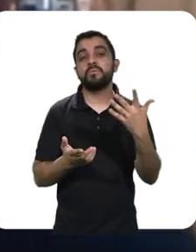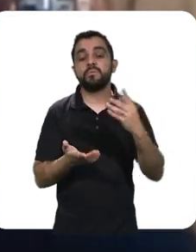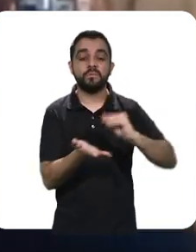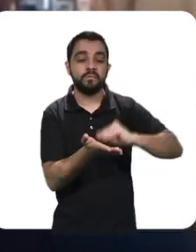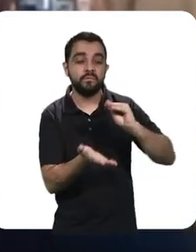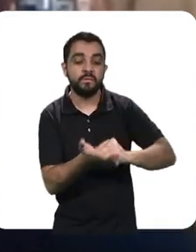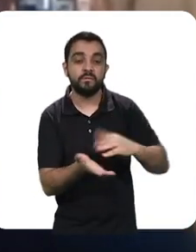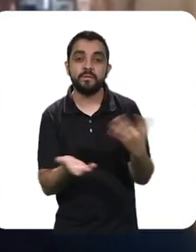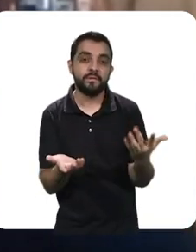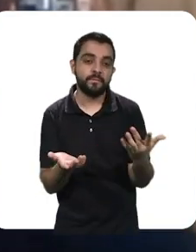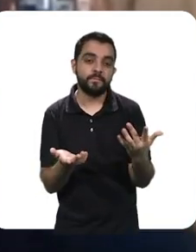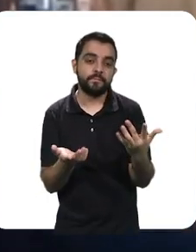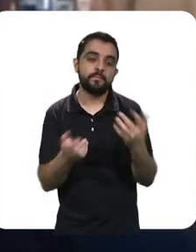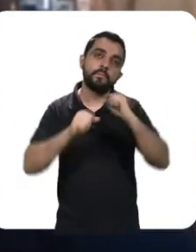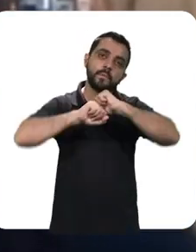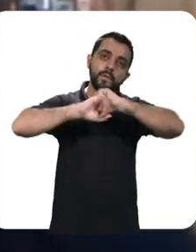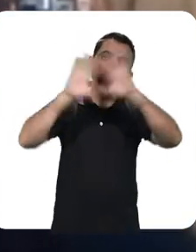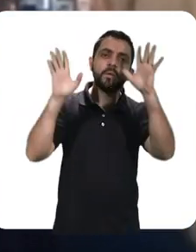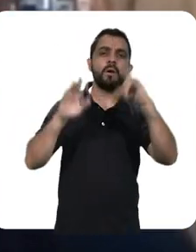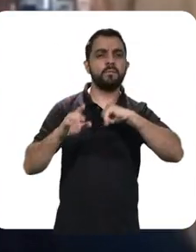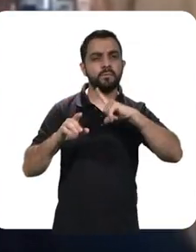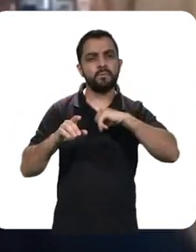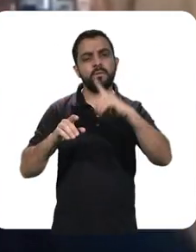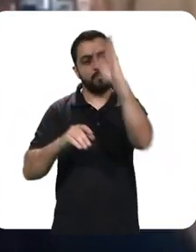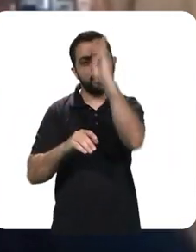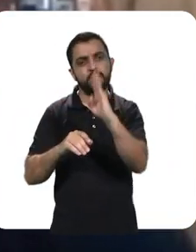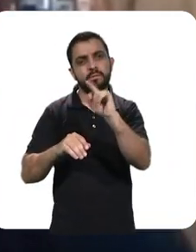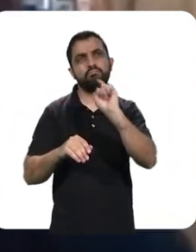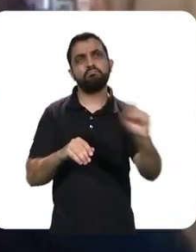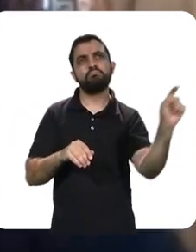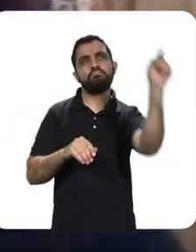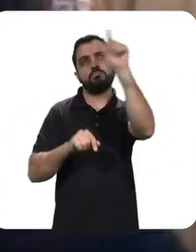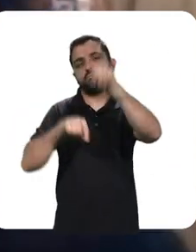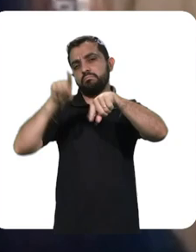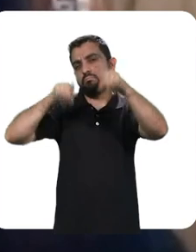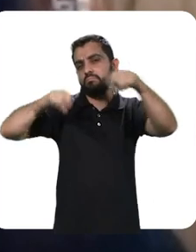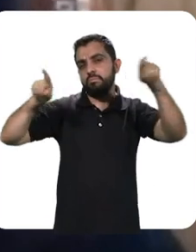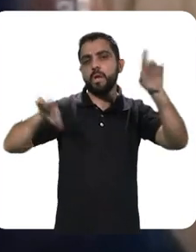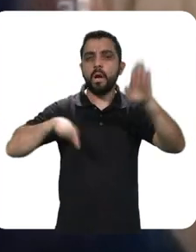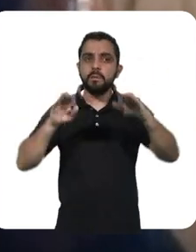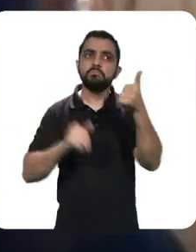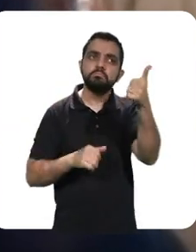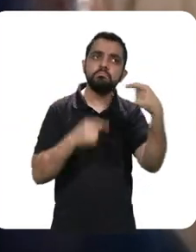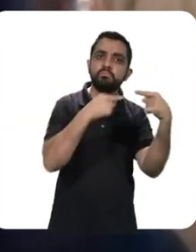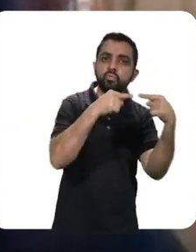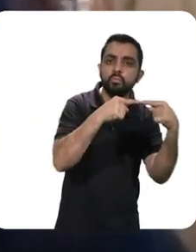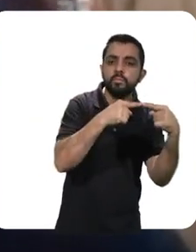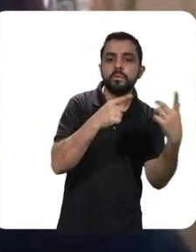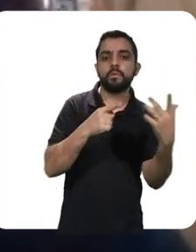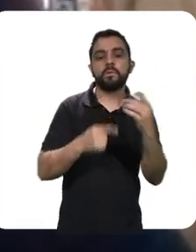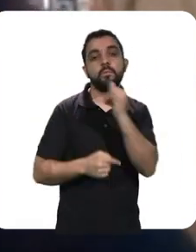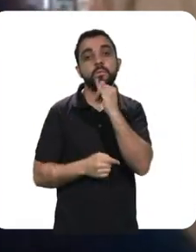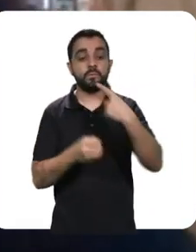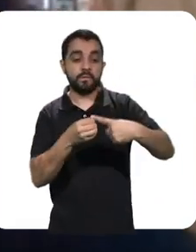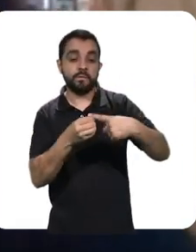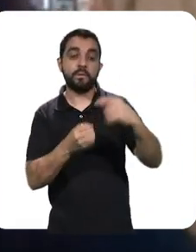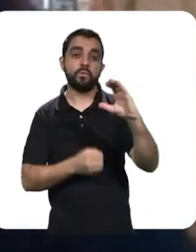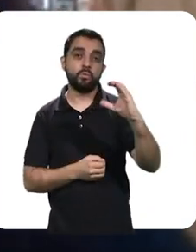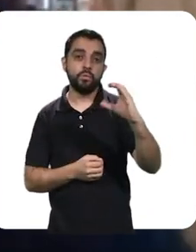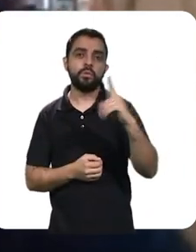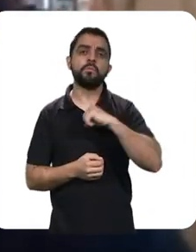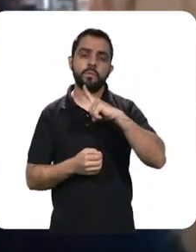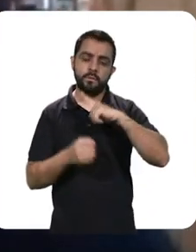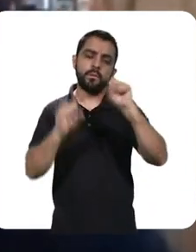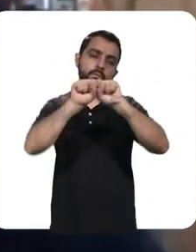precisava ser implantado melhor, claro que com bastante diversidade no país, então com lugares com o SUS bem articulado, por exemplo, Curitiba